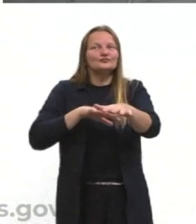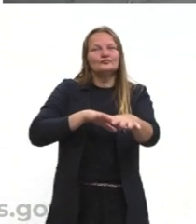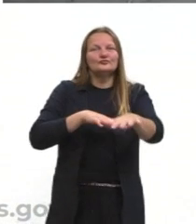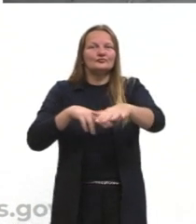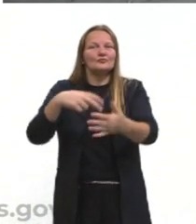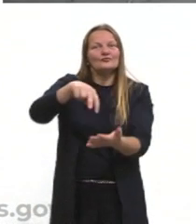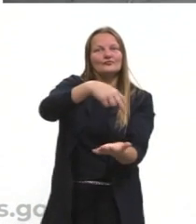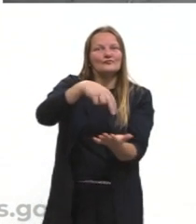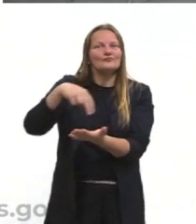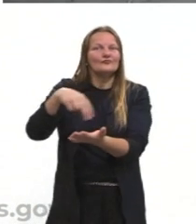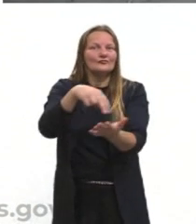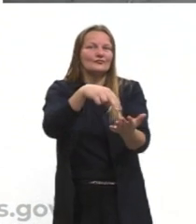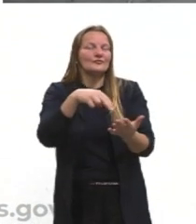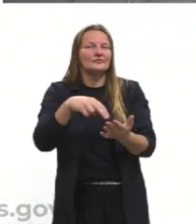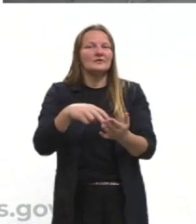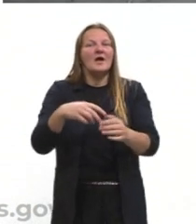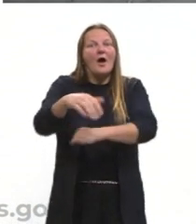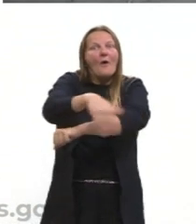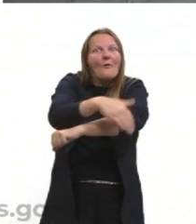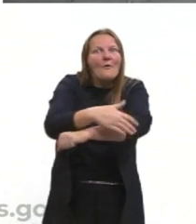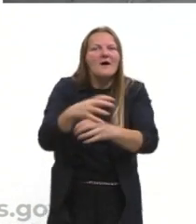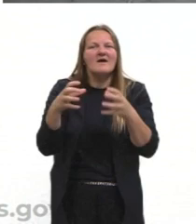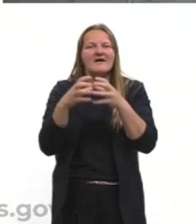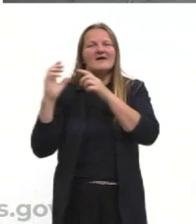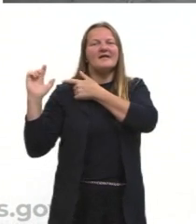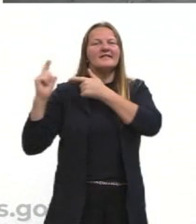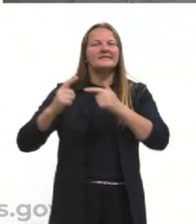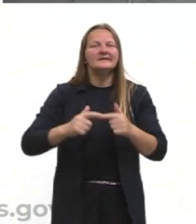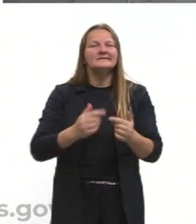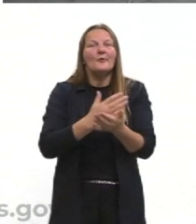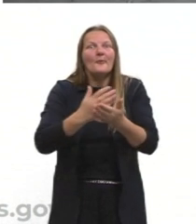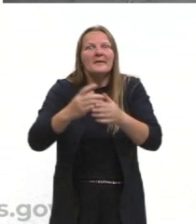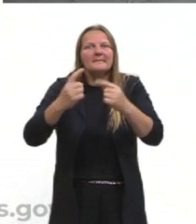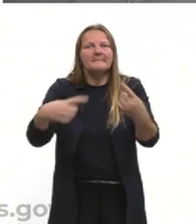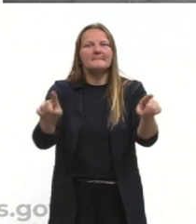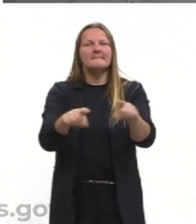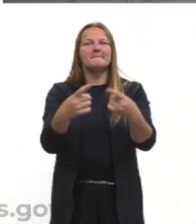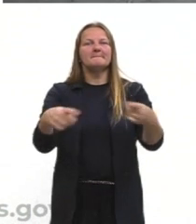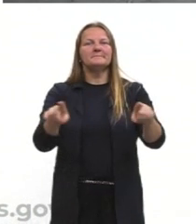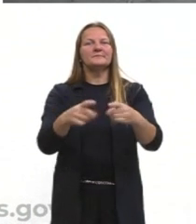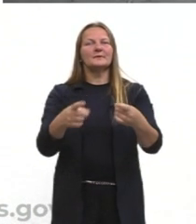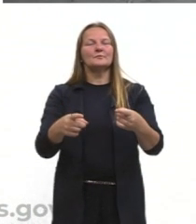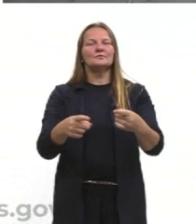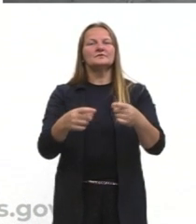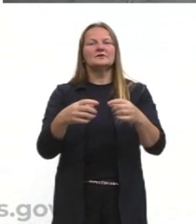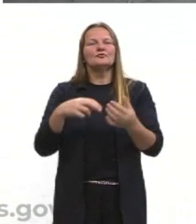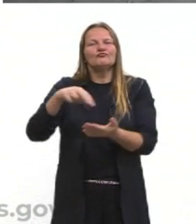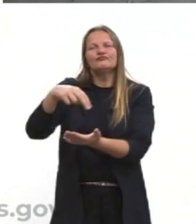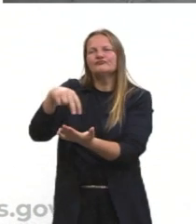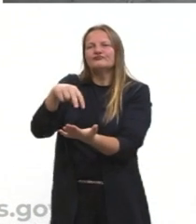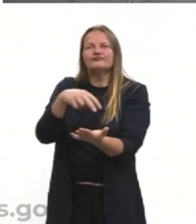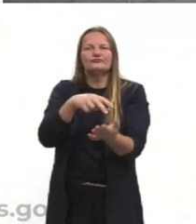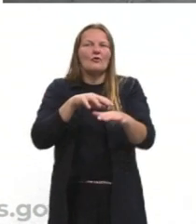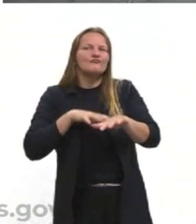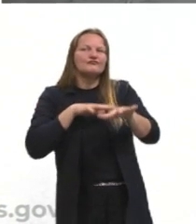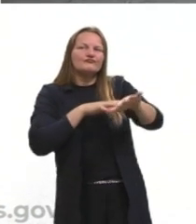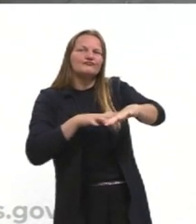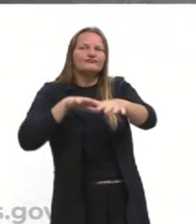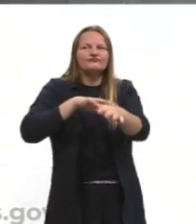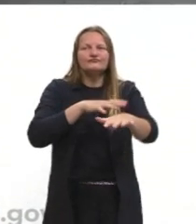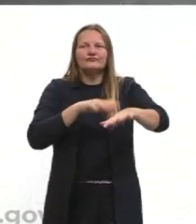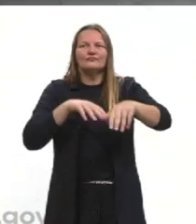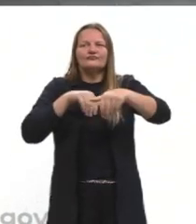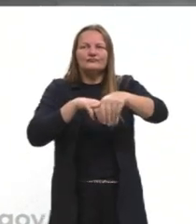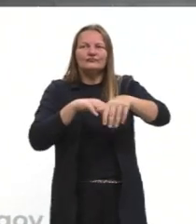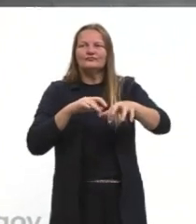essa tradição de sair para rua da música né de ter uma música para tu dançar para tu festejar ali